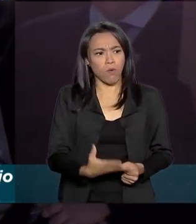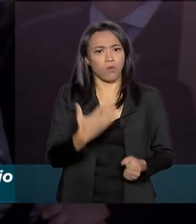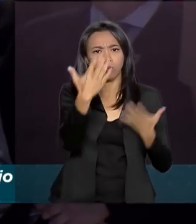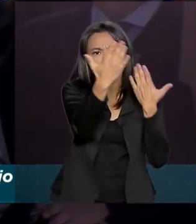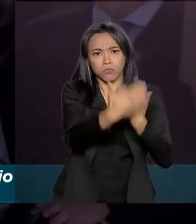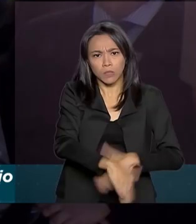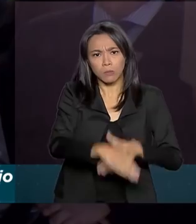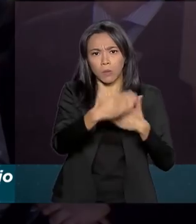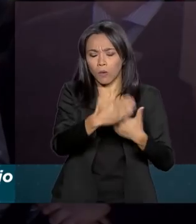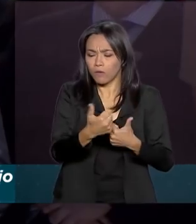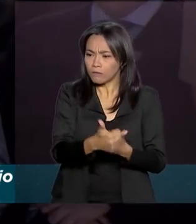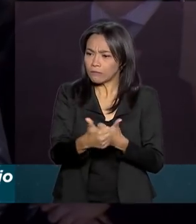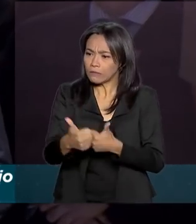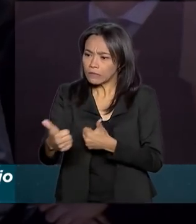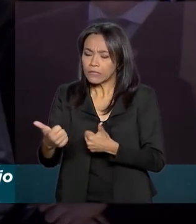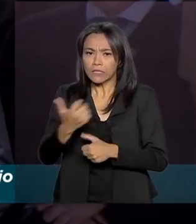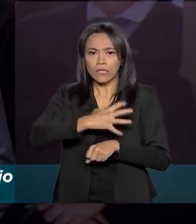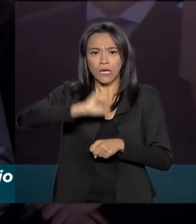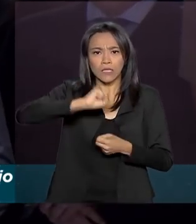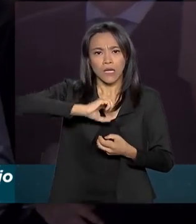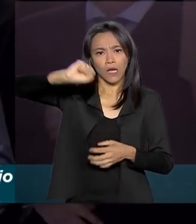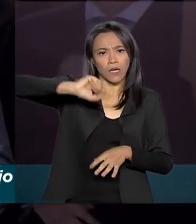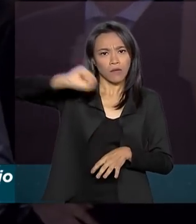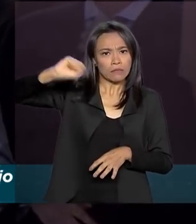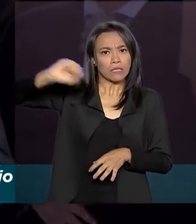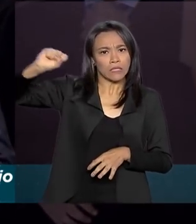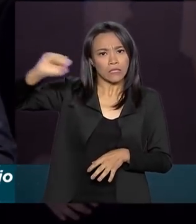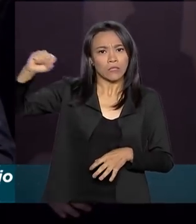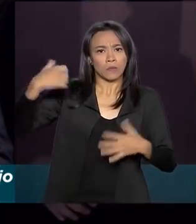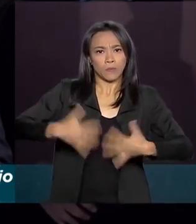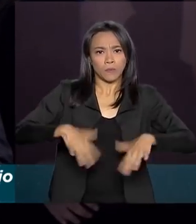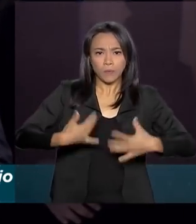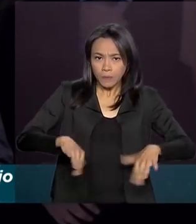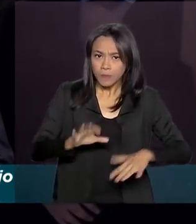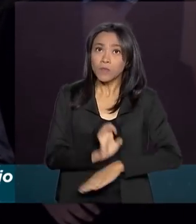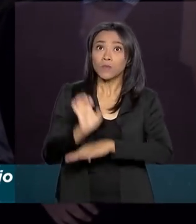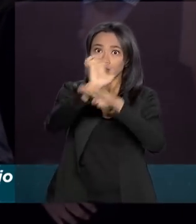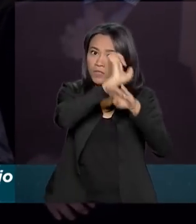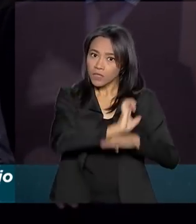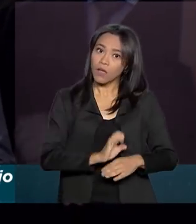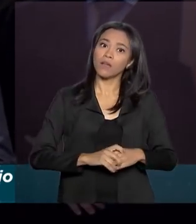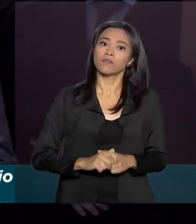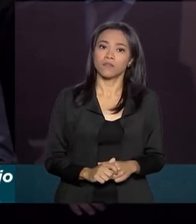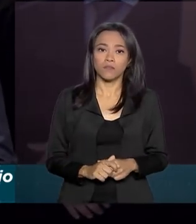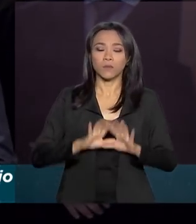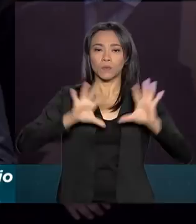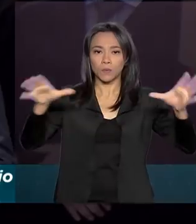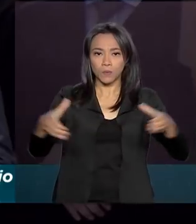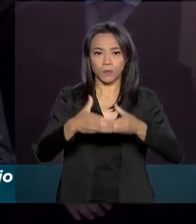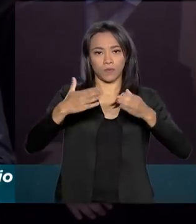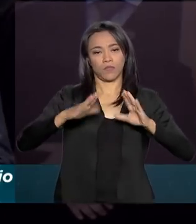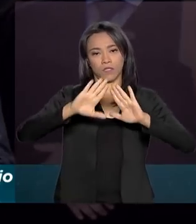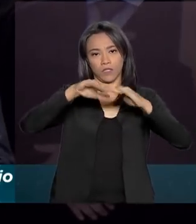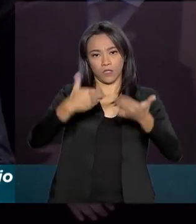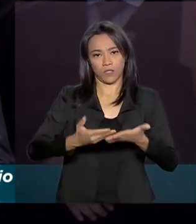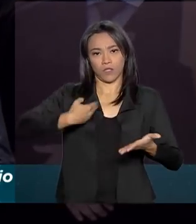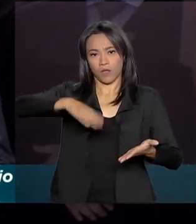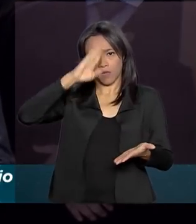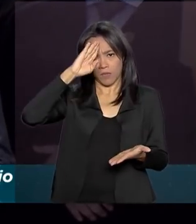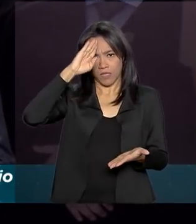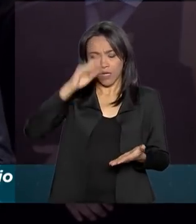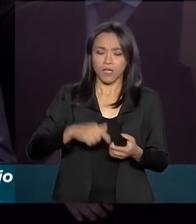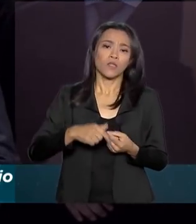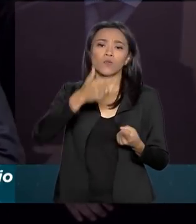algumas liderando o ranking nos estados o coronel mário brandão e todos os demais